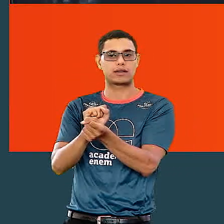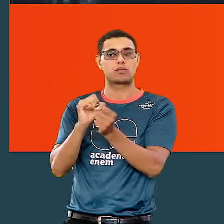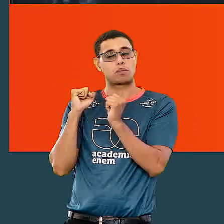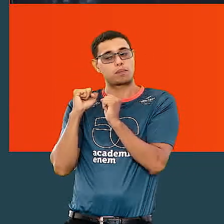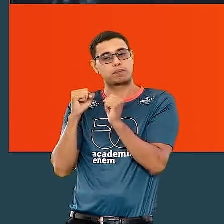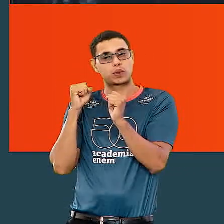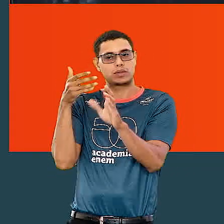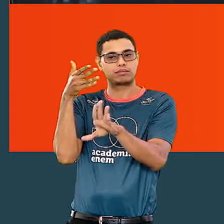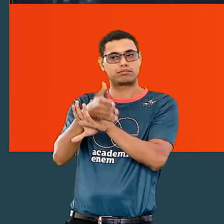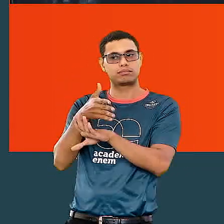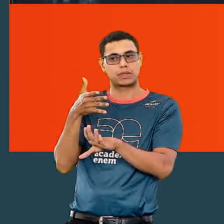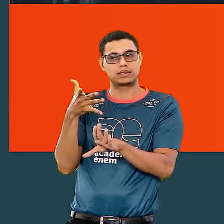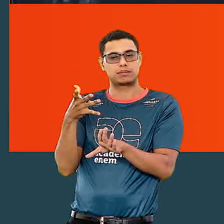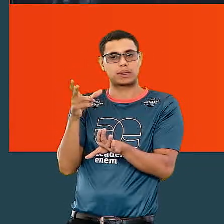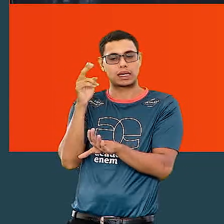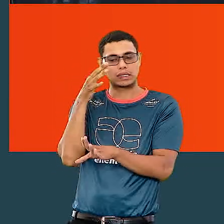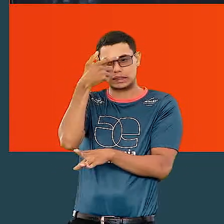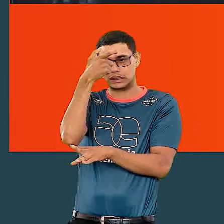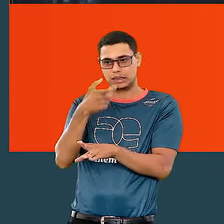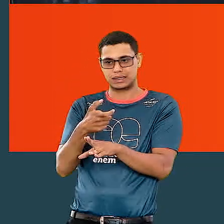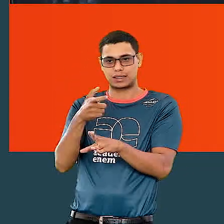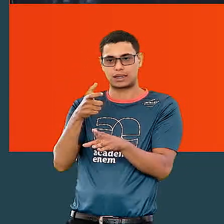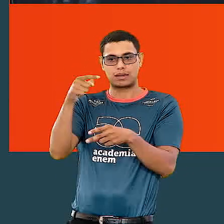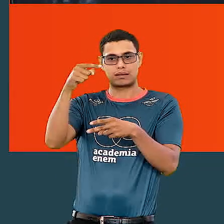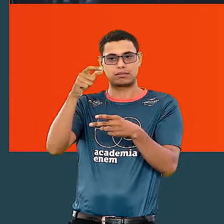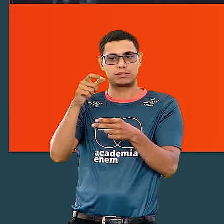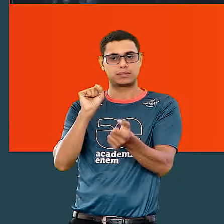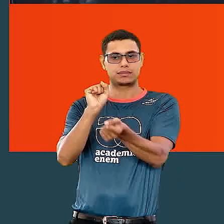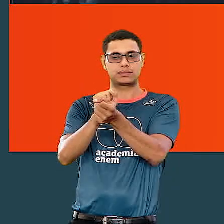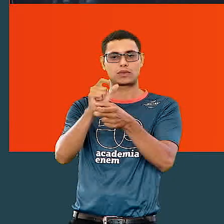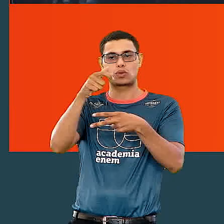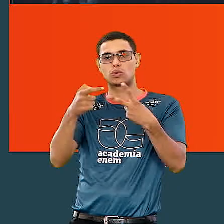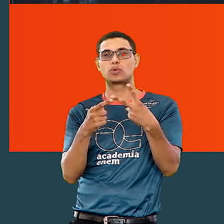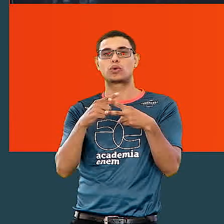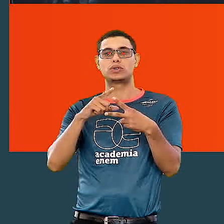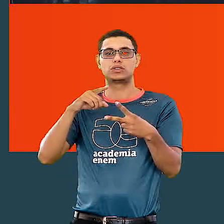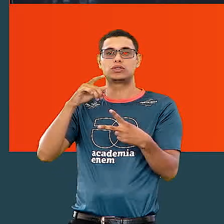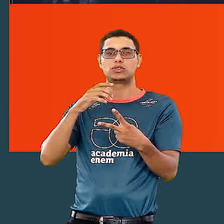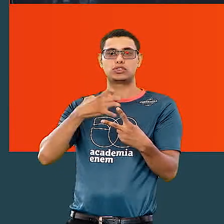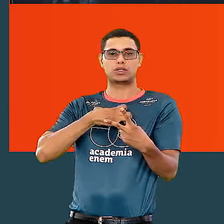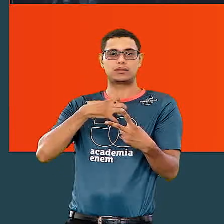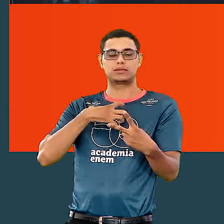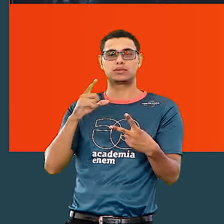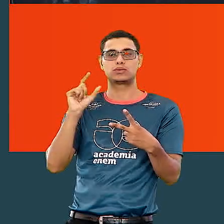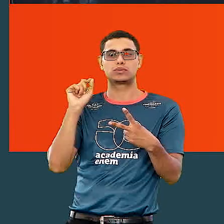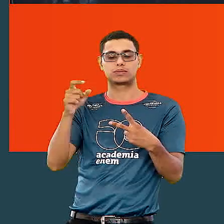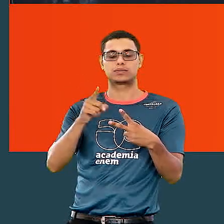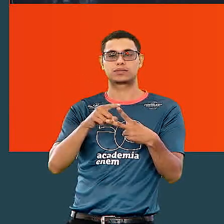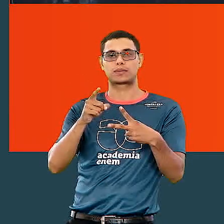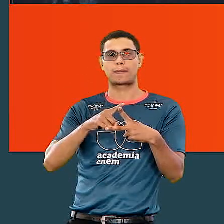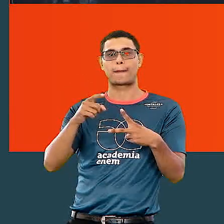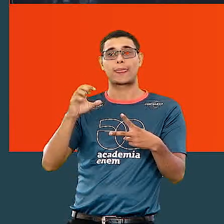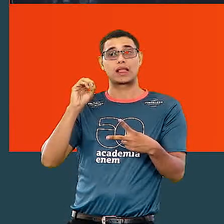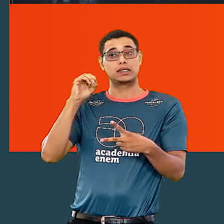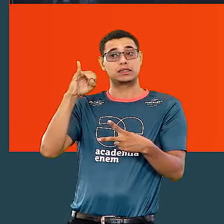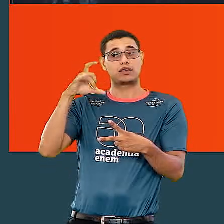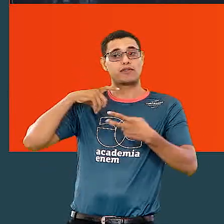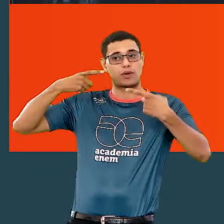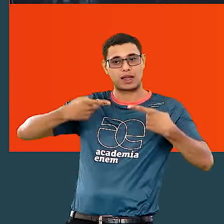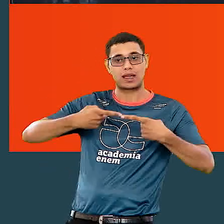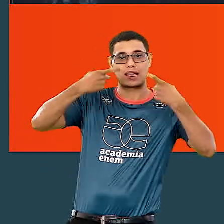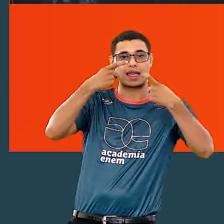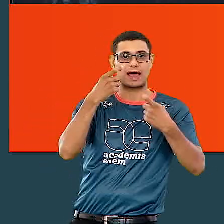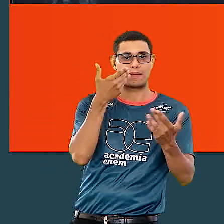tornar um escravizado. Apenas duas condições. Quais são as duas condições? Se você for derrotado numa